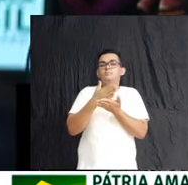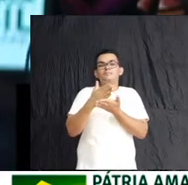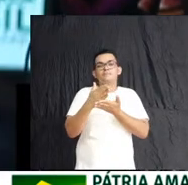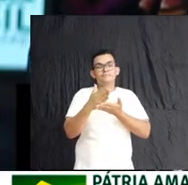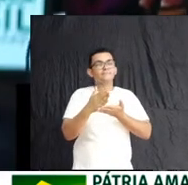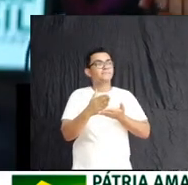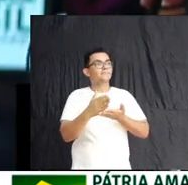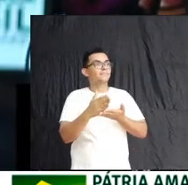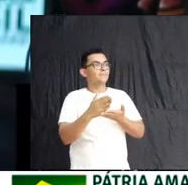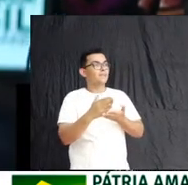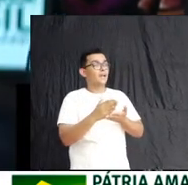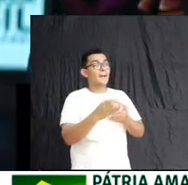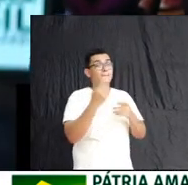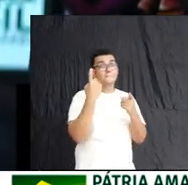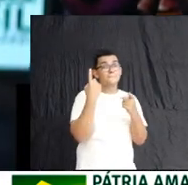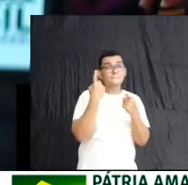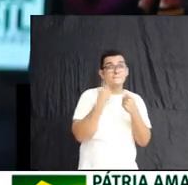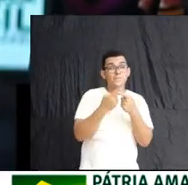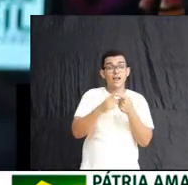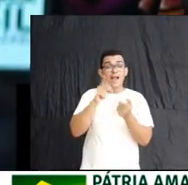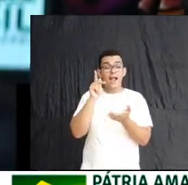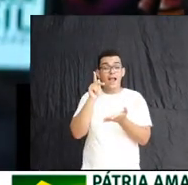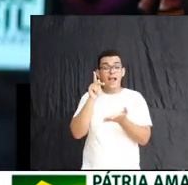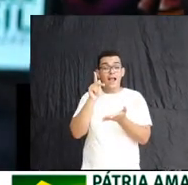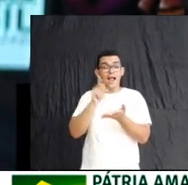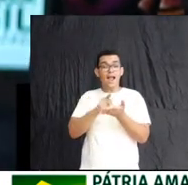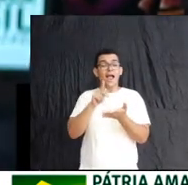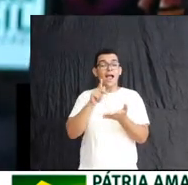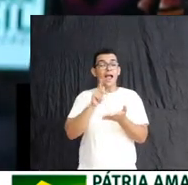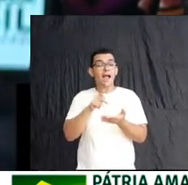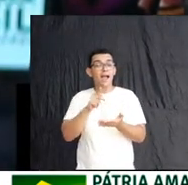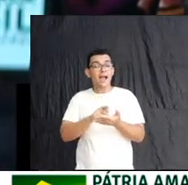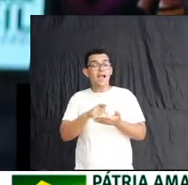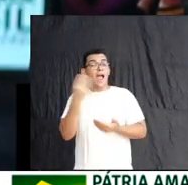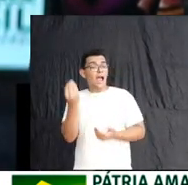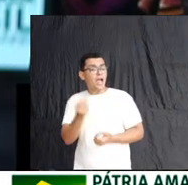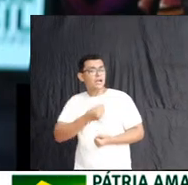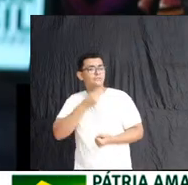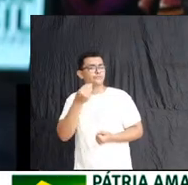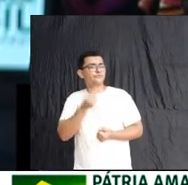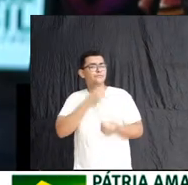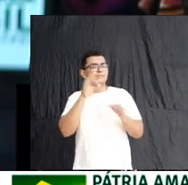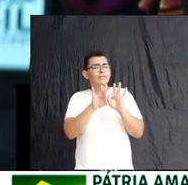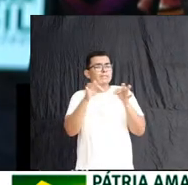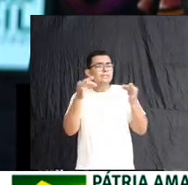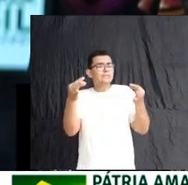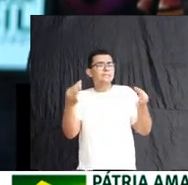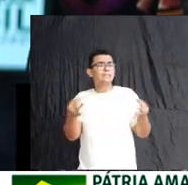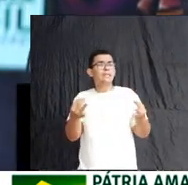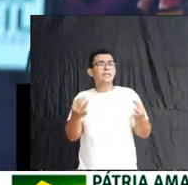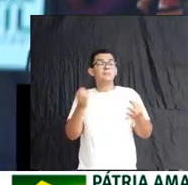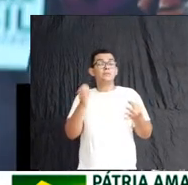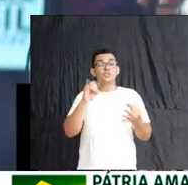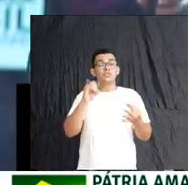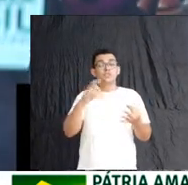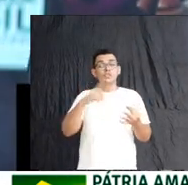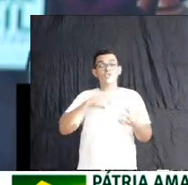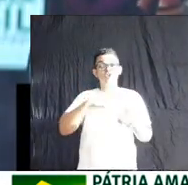ser. A vida tão simples é boa.